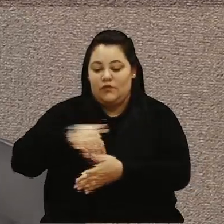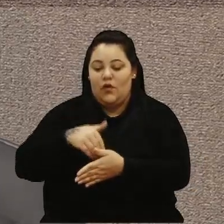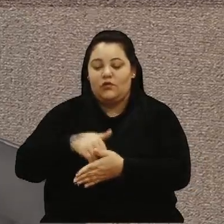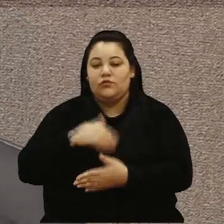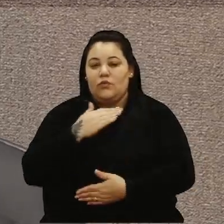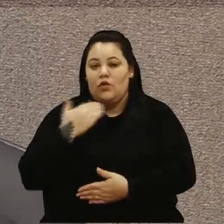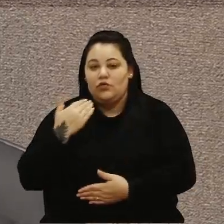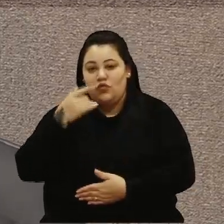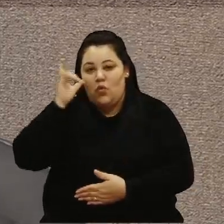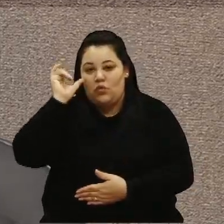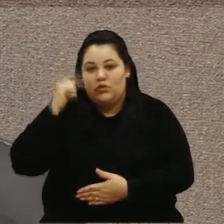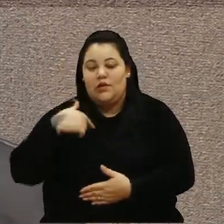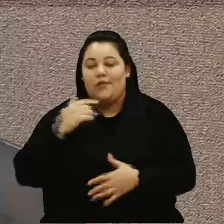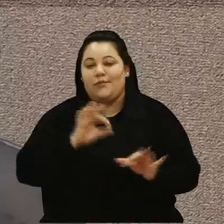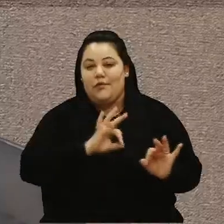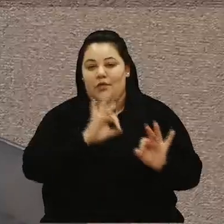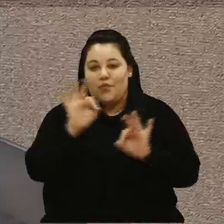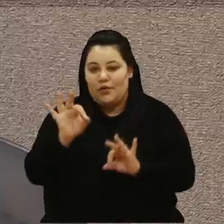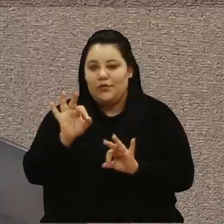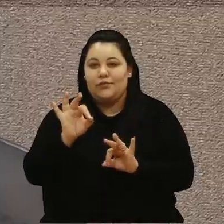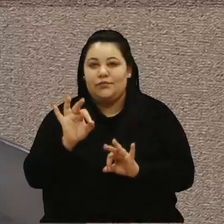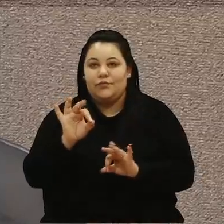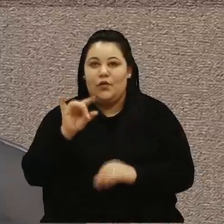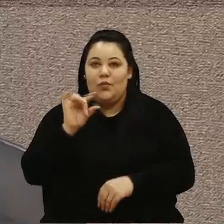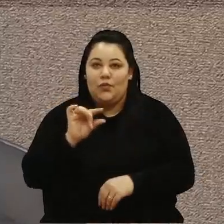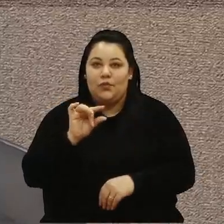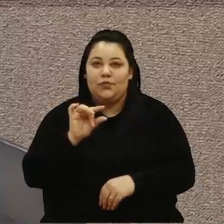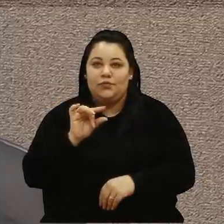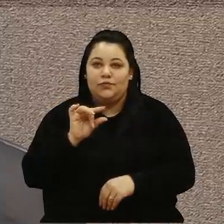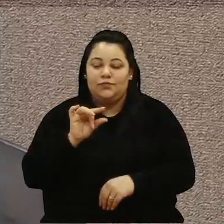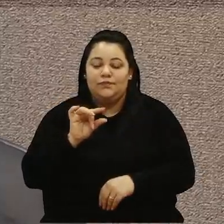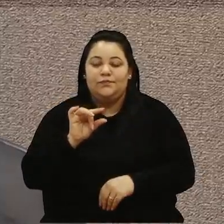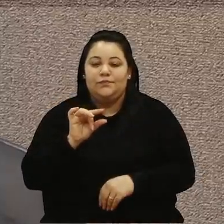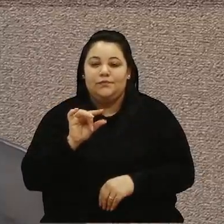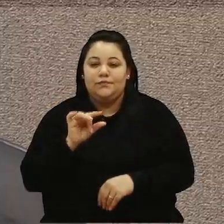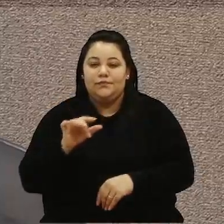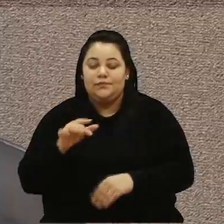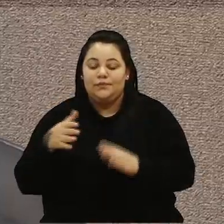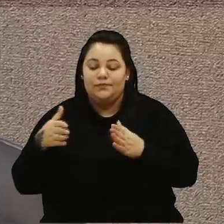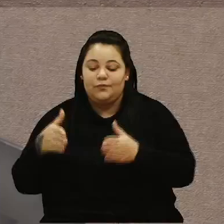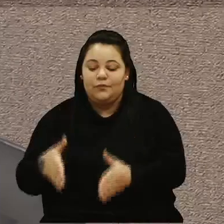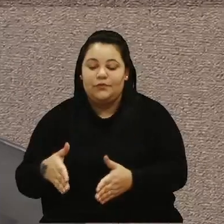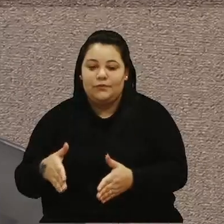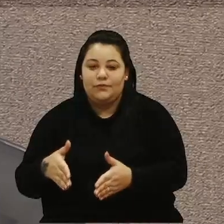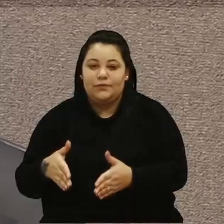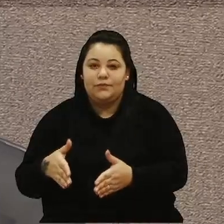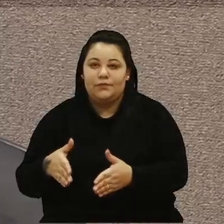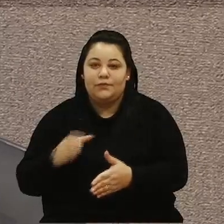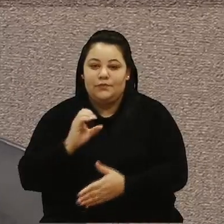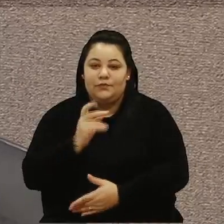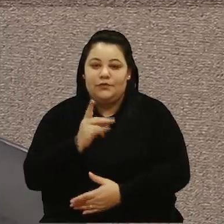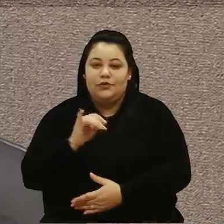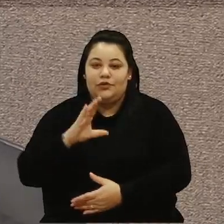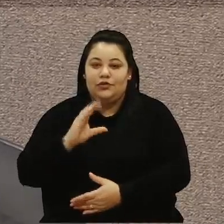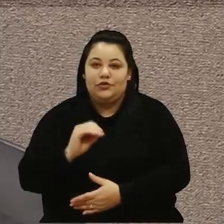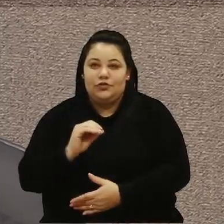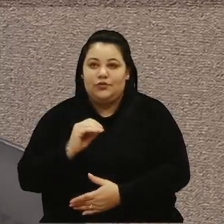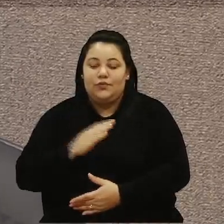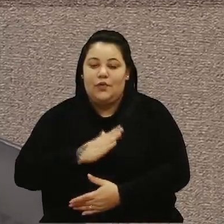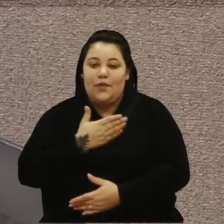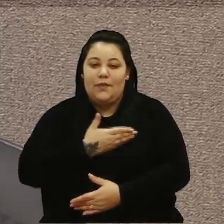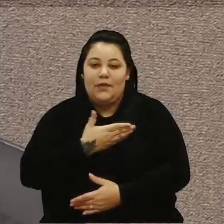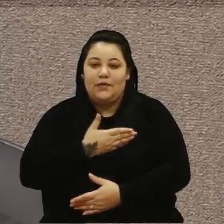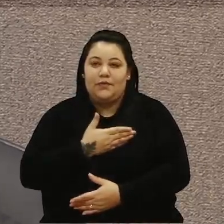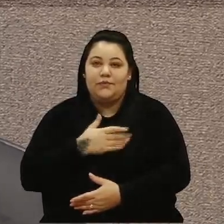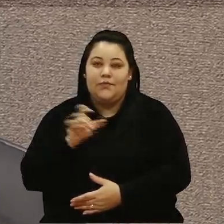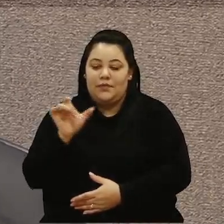pesar. Ontem acompanhei um pouco da despedida de um grande amigo, Cláudio Francisco dos Santos, o Chico, um dos fundadores